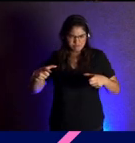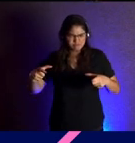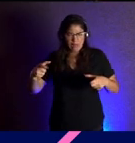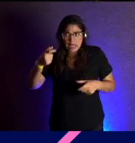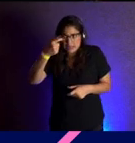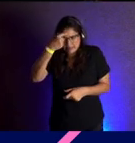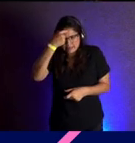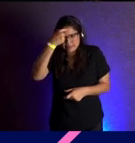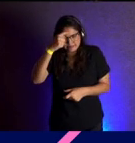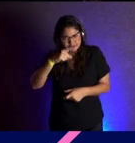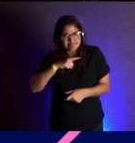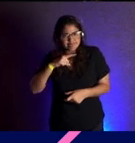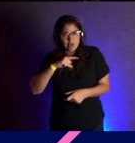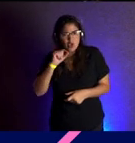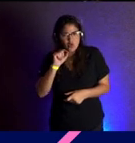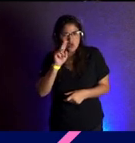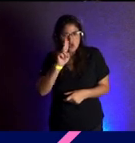que